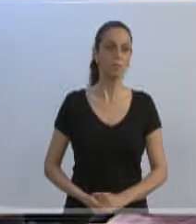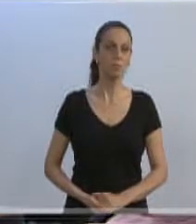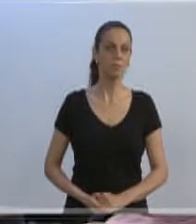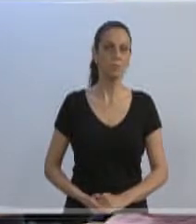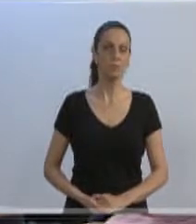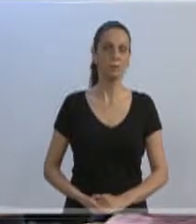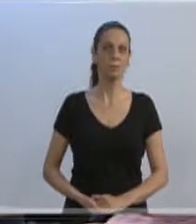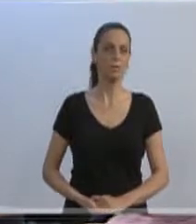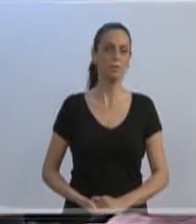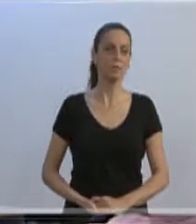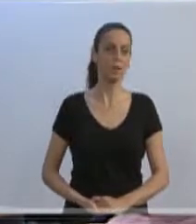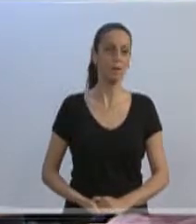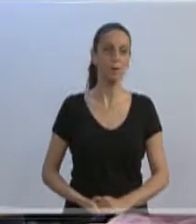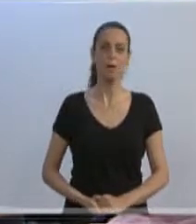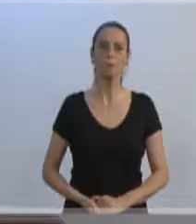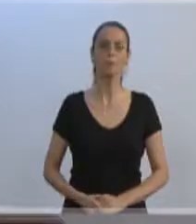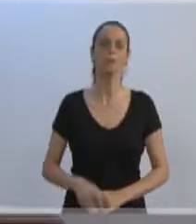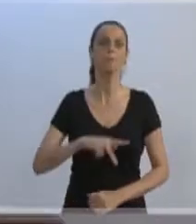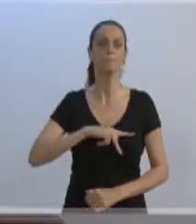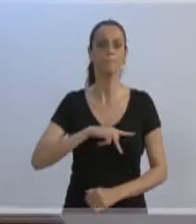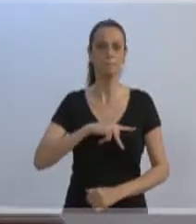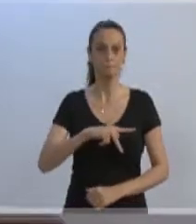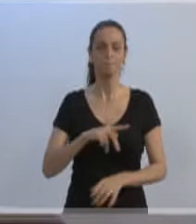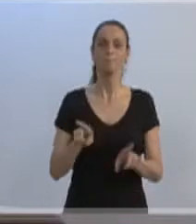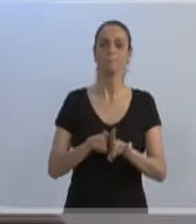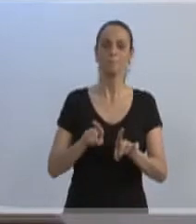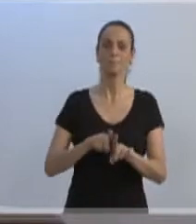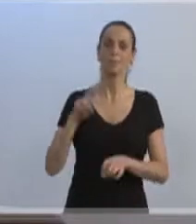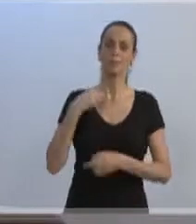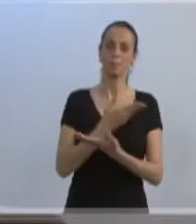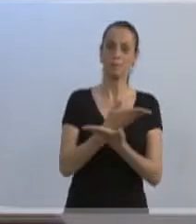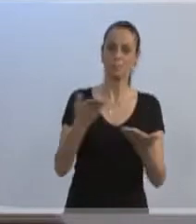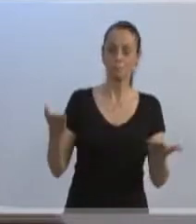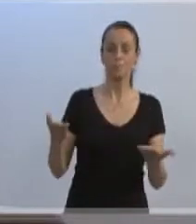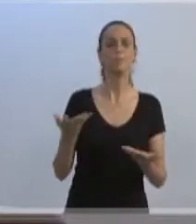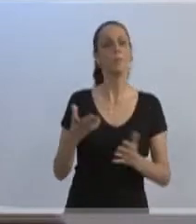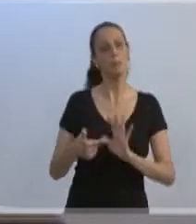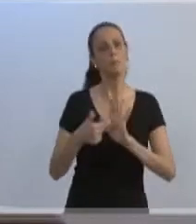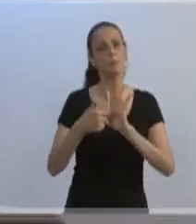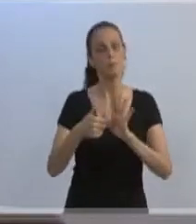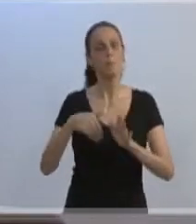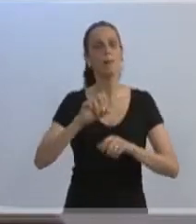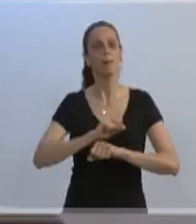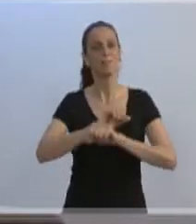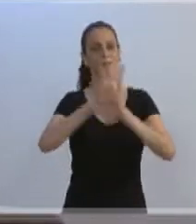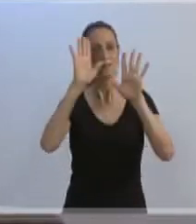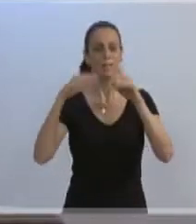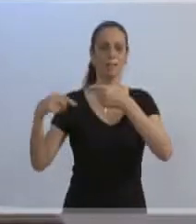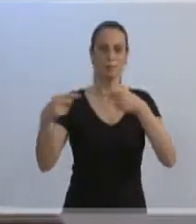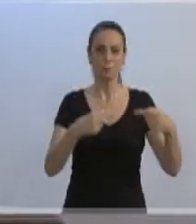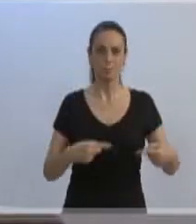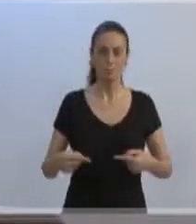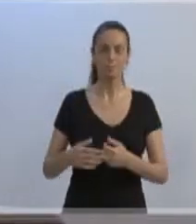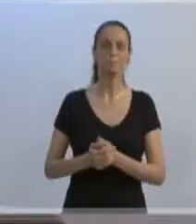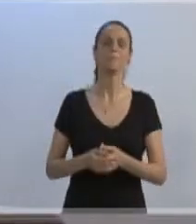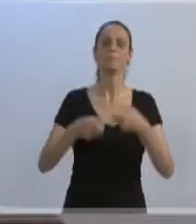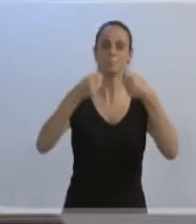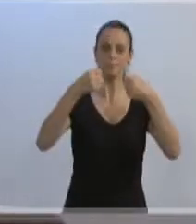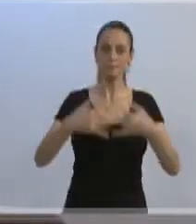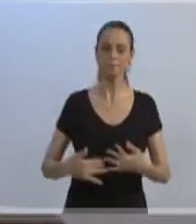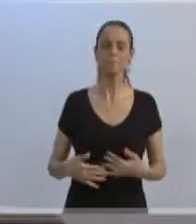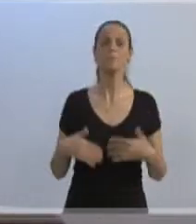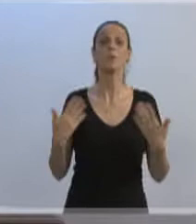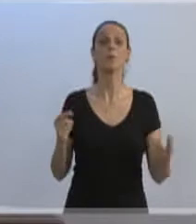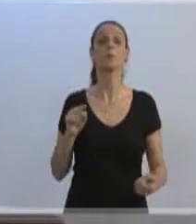senhor presidente senhores vereadores eu pretendo trazer um pouco de luz a esta discussão para explicar a